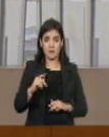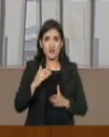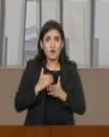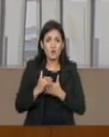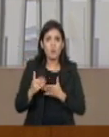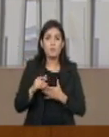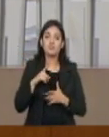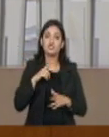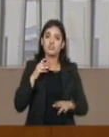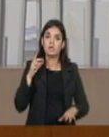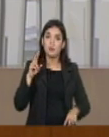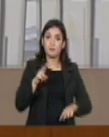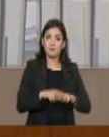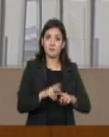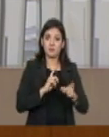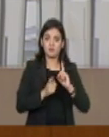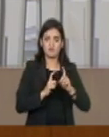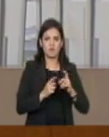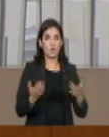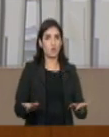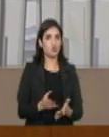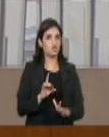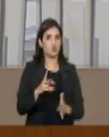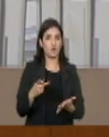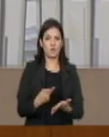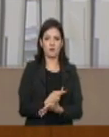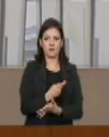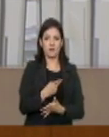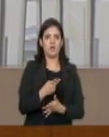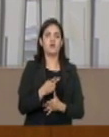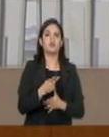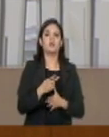hoje só existe no âmbito das Forças Armadas,